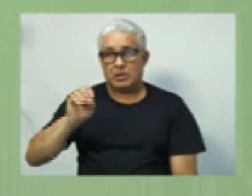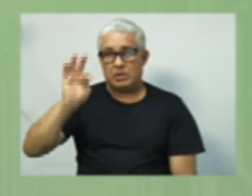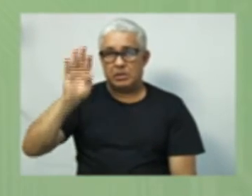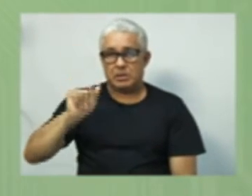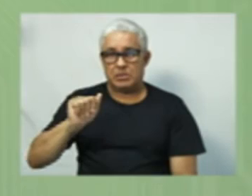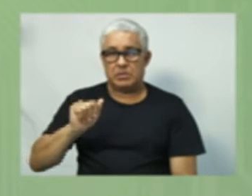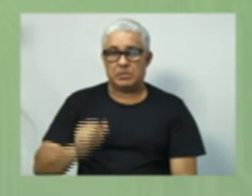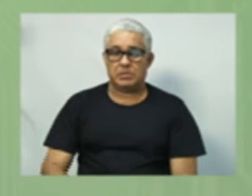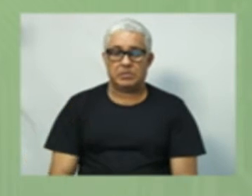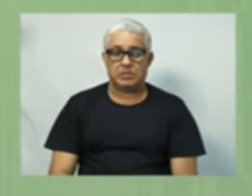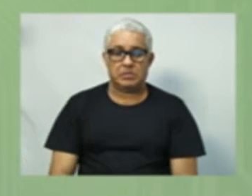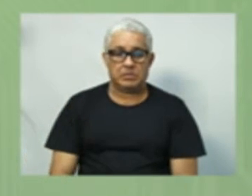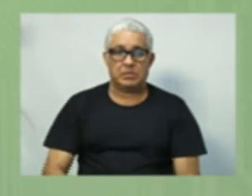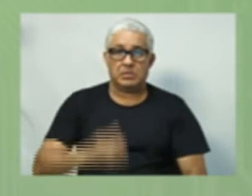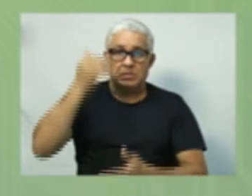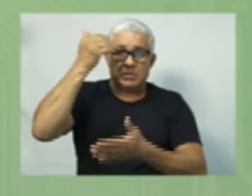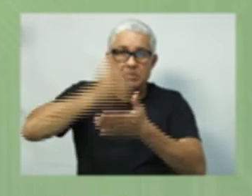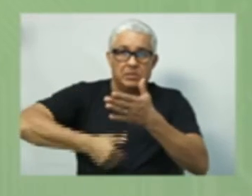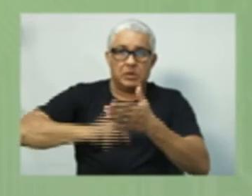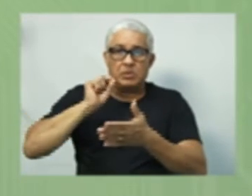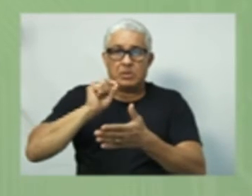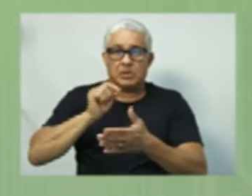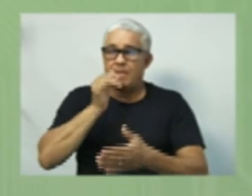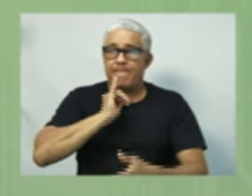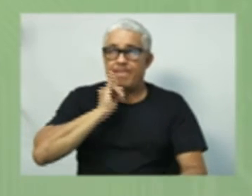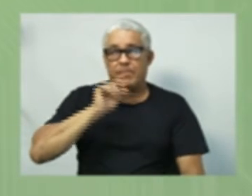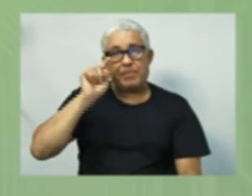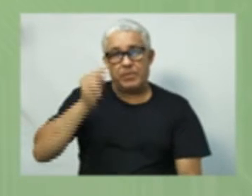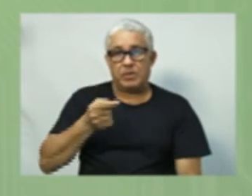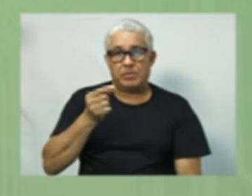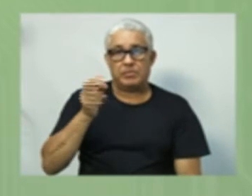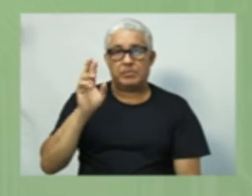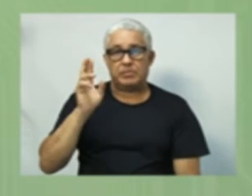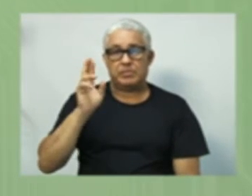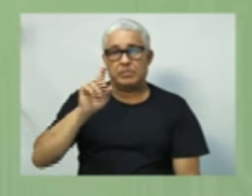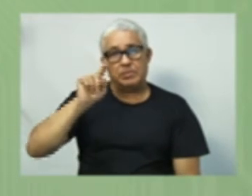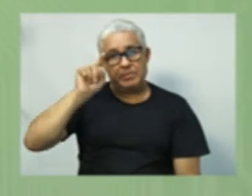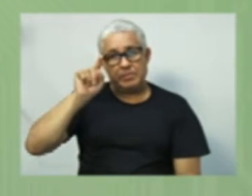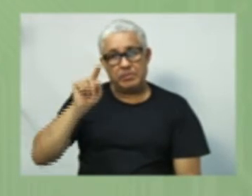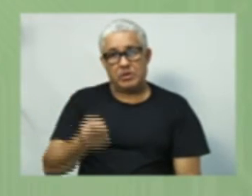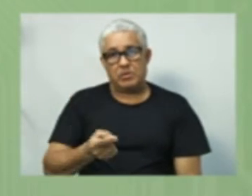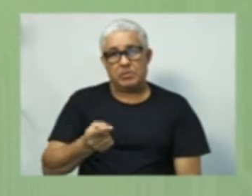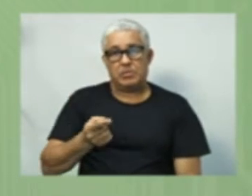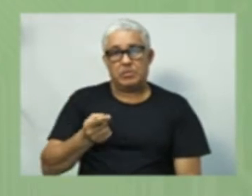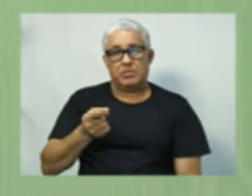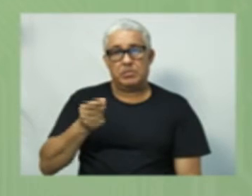cobrar em cima do quê? Nesse caso aqui dos 1.000%. Vamos imaginar 5%,